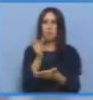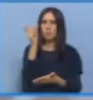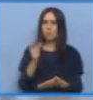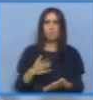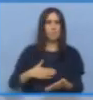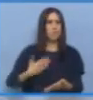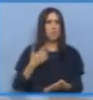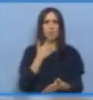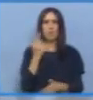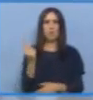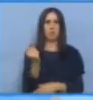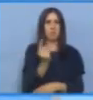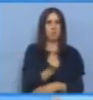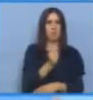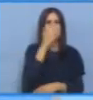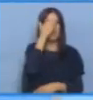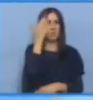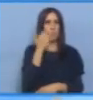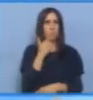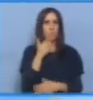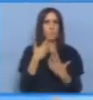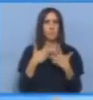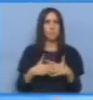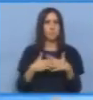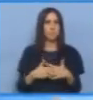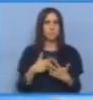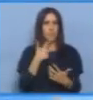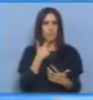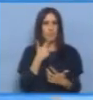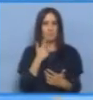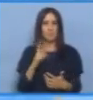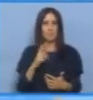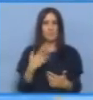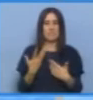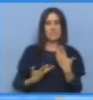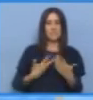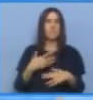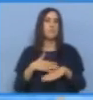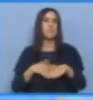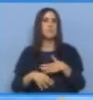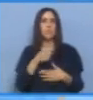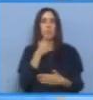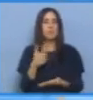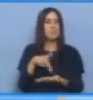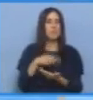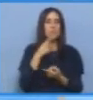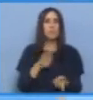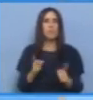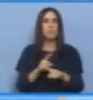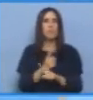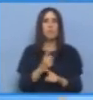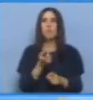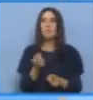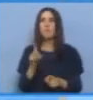volta com muitas dificuldades, com muitas dúvidas, muitas vezes questiona o que é que estou a fazer aqui, porque é que voltei, quero ir para lá